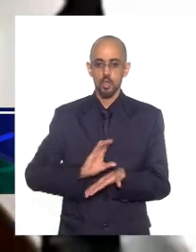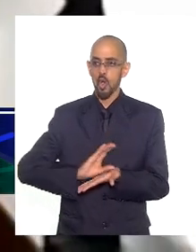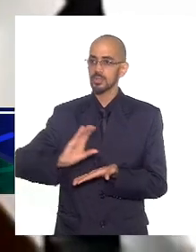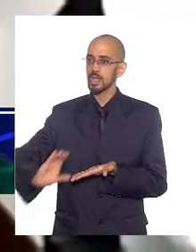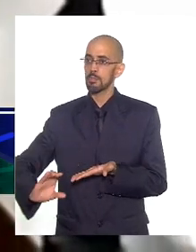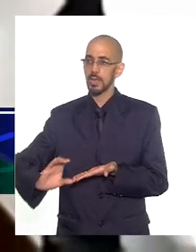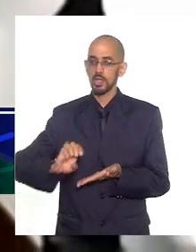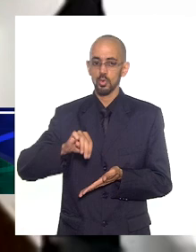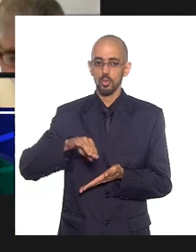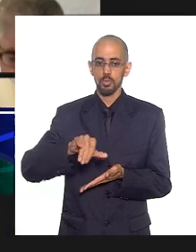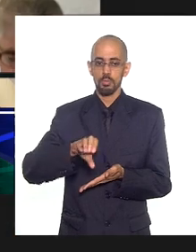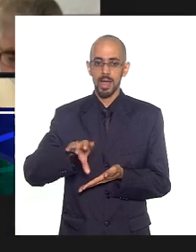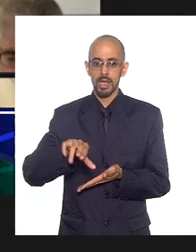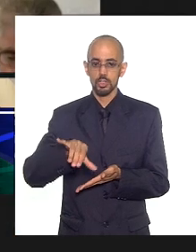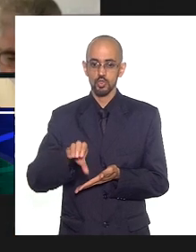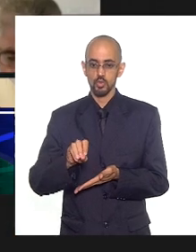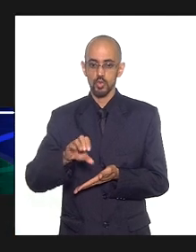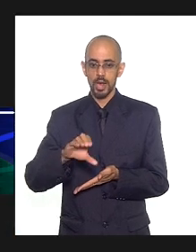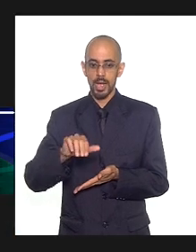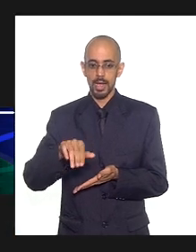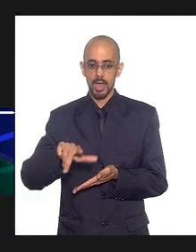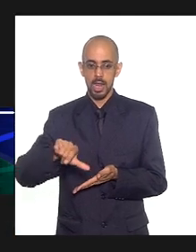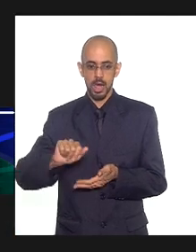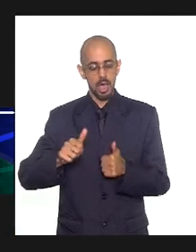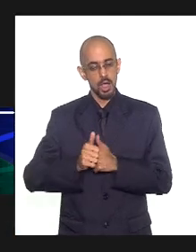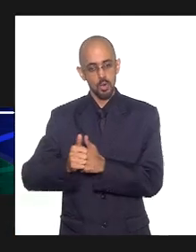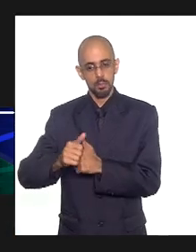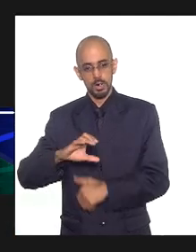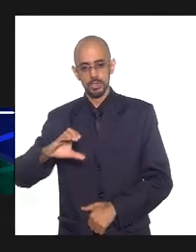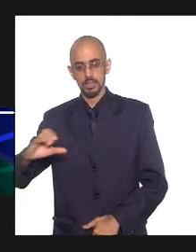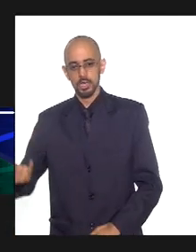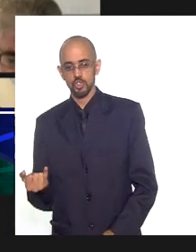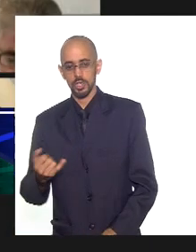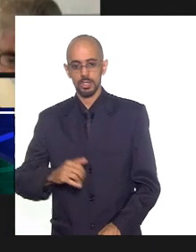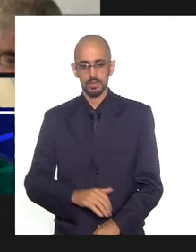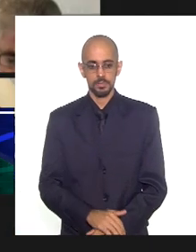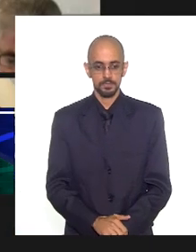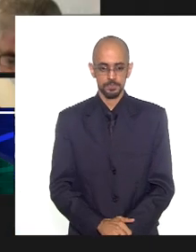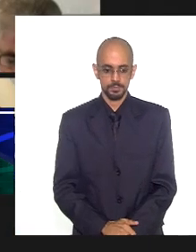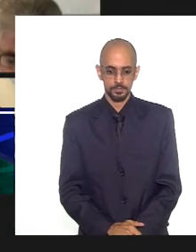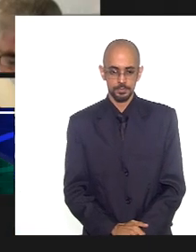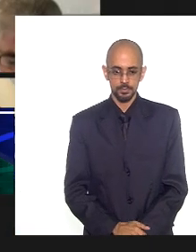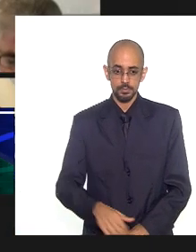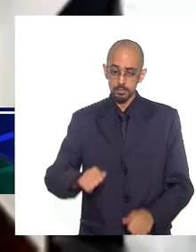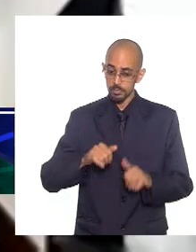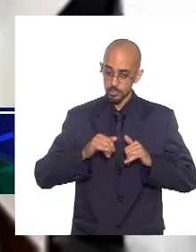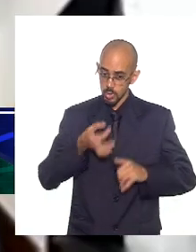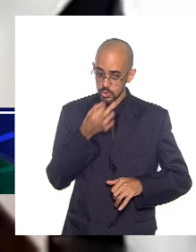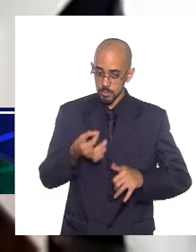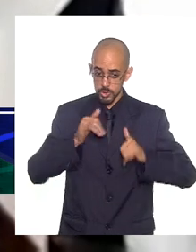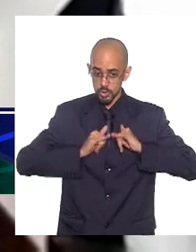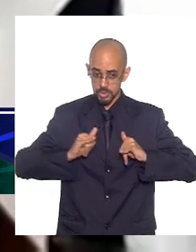Canella. Senhor presidente, favorável, acompanhando a CJ. Os pareceres emitidos.